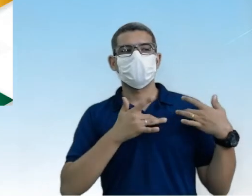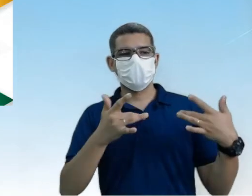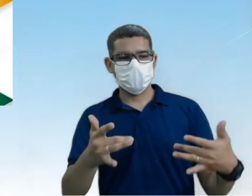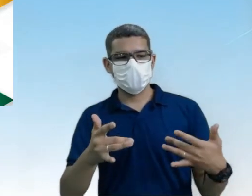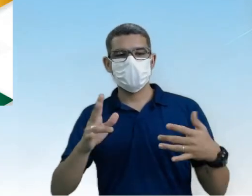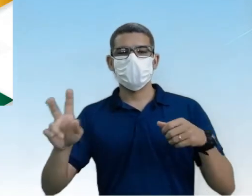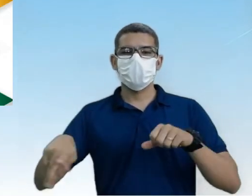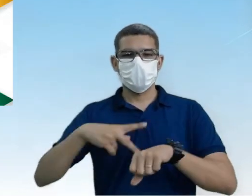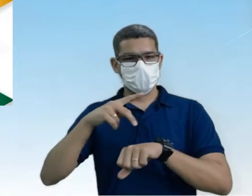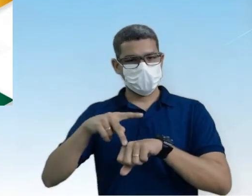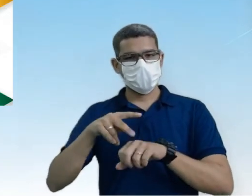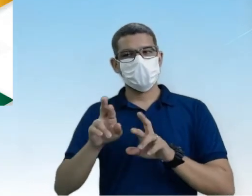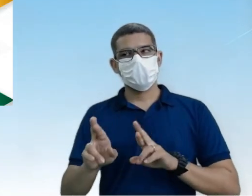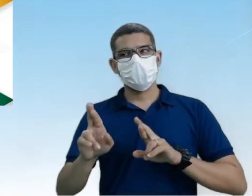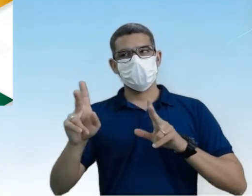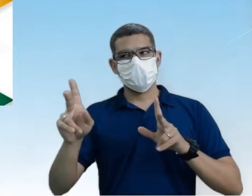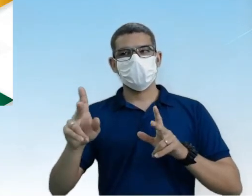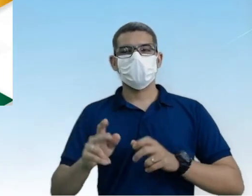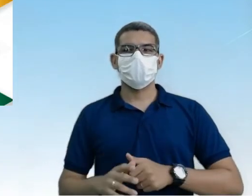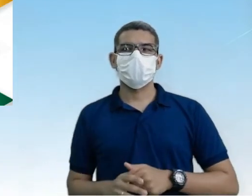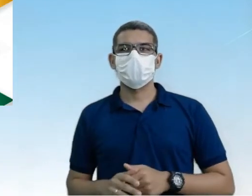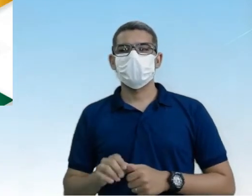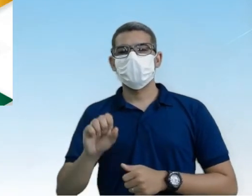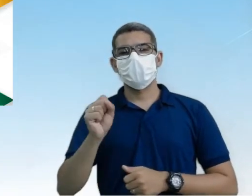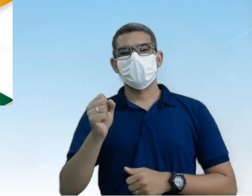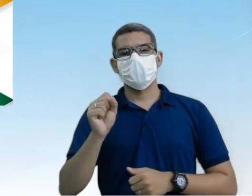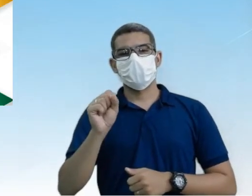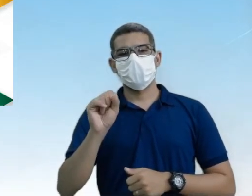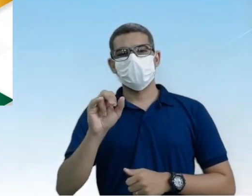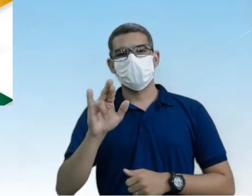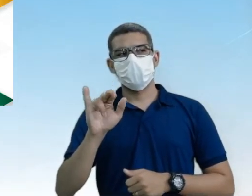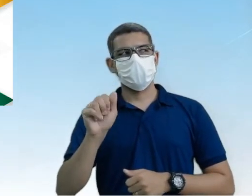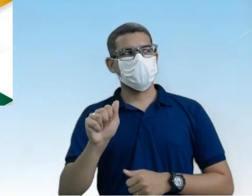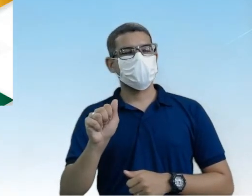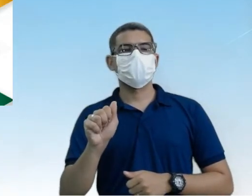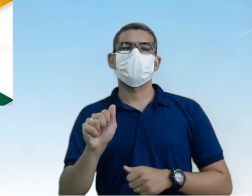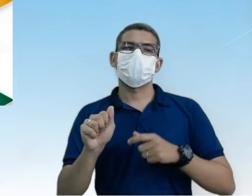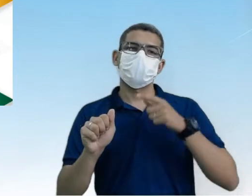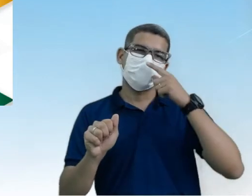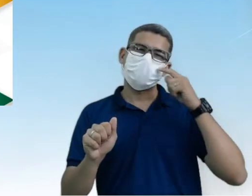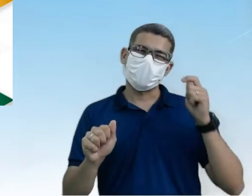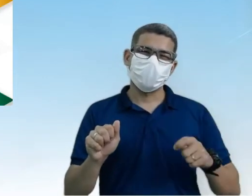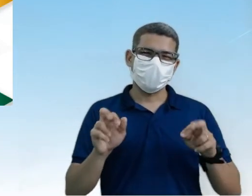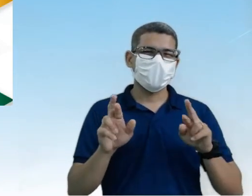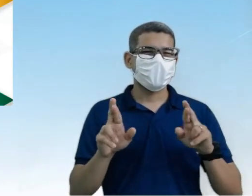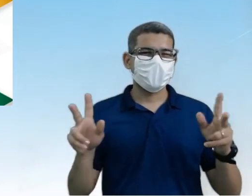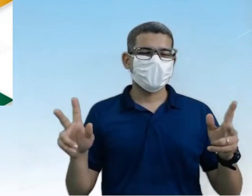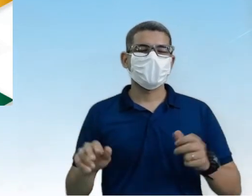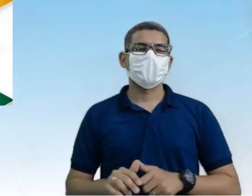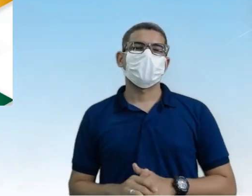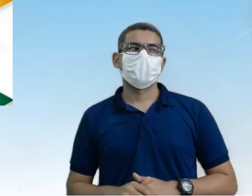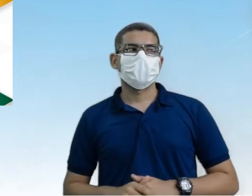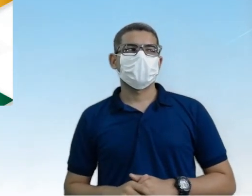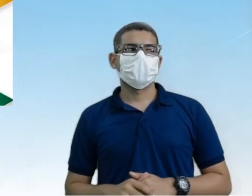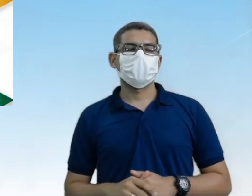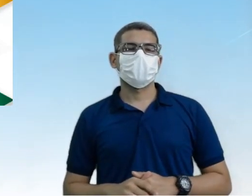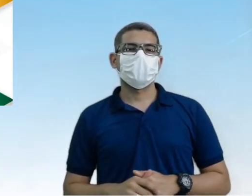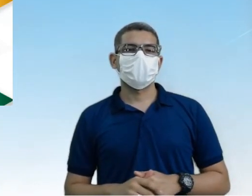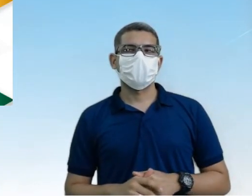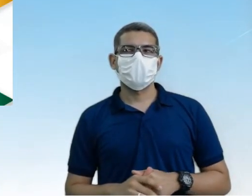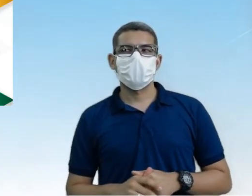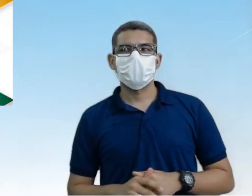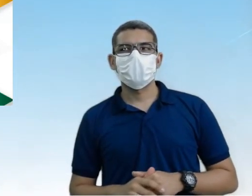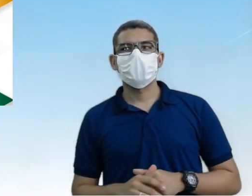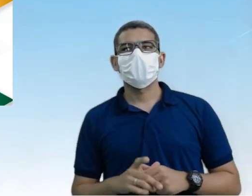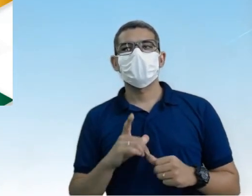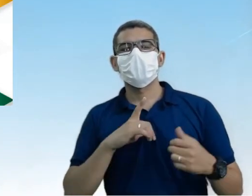de países diferentes, Syria and Ukraine, por exemplo, e aí você faz